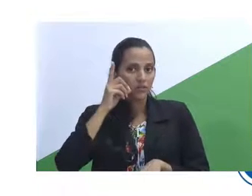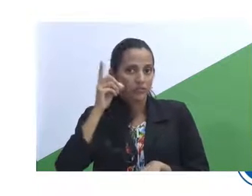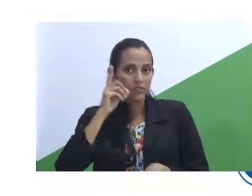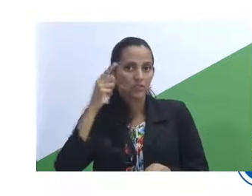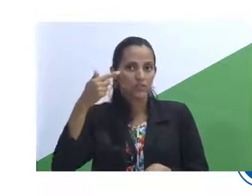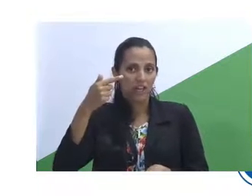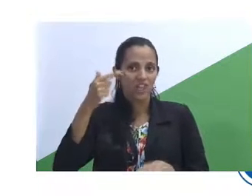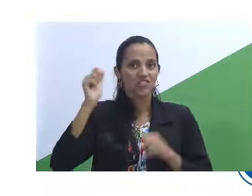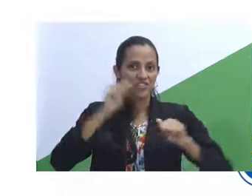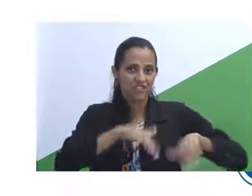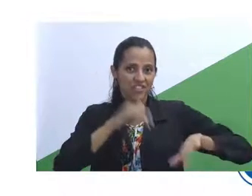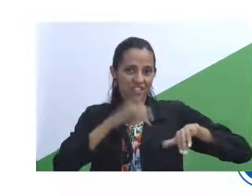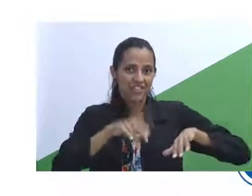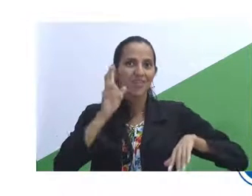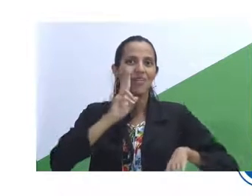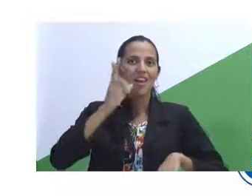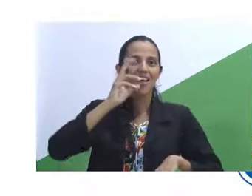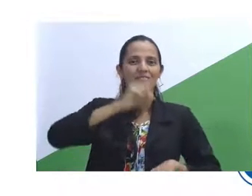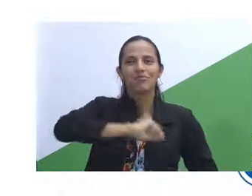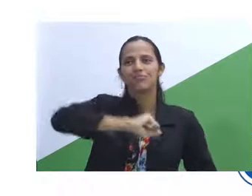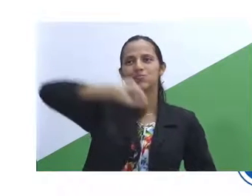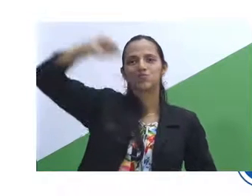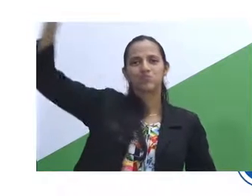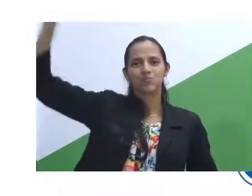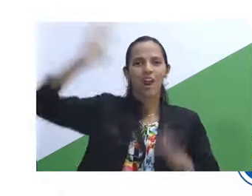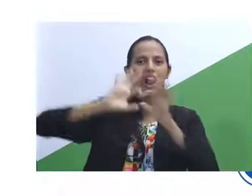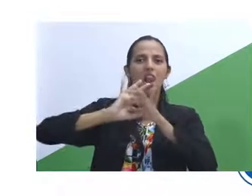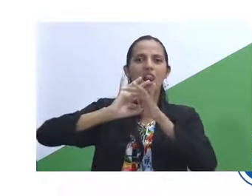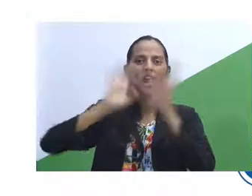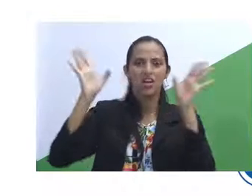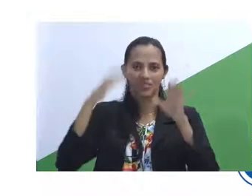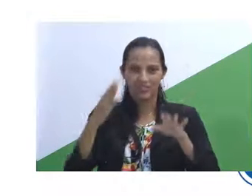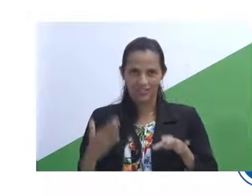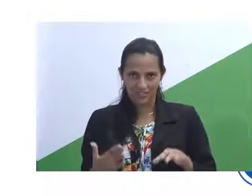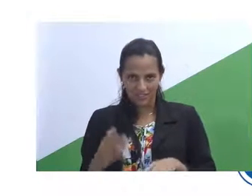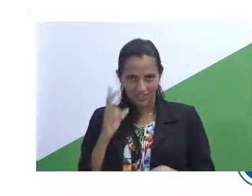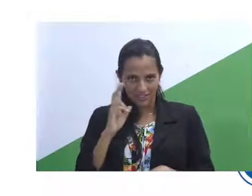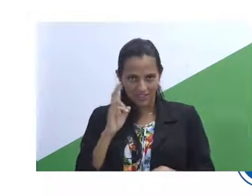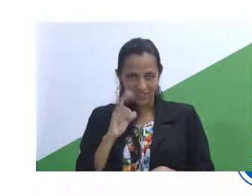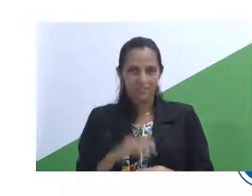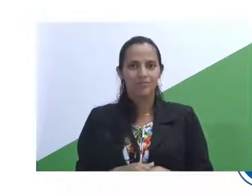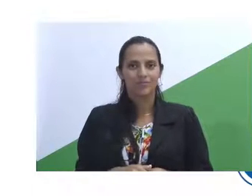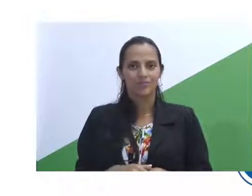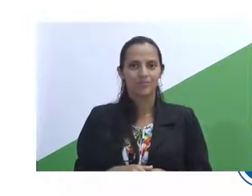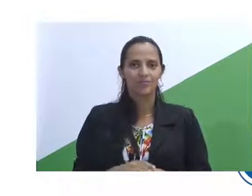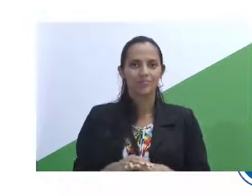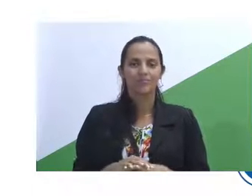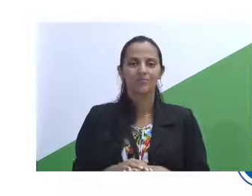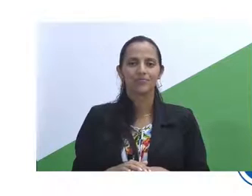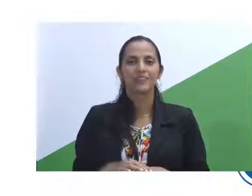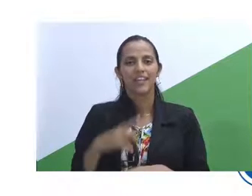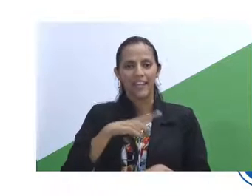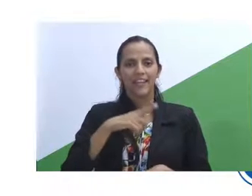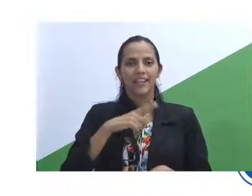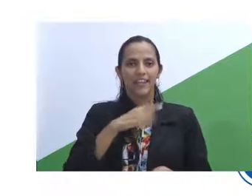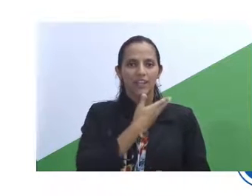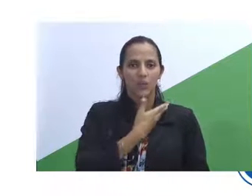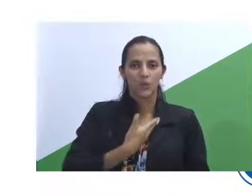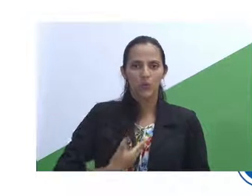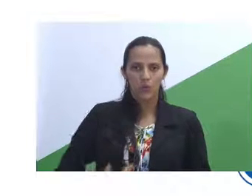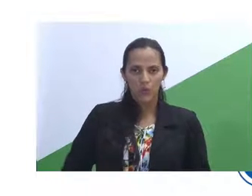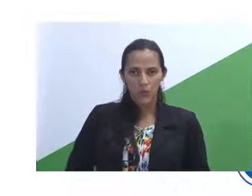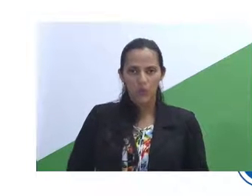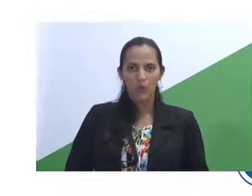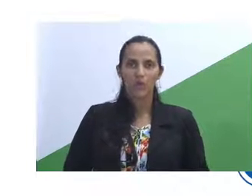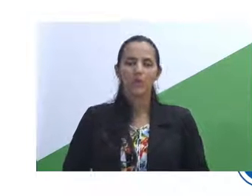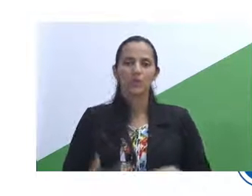então, da nossa independência, aonde tem aquela, né, já é, já é, na verdade, aí, dos governos todos